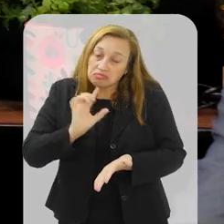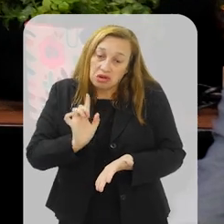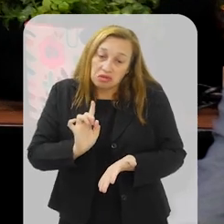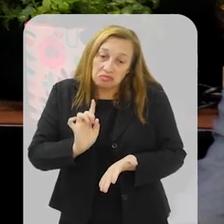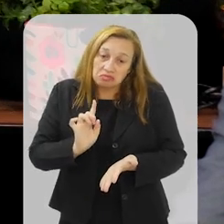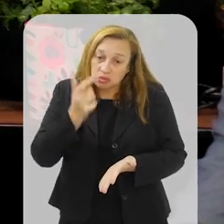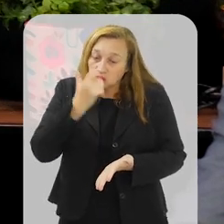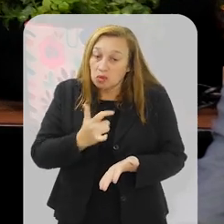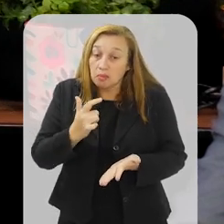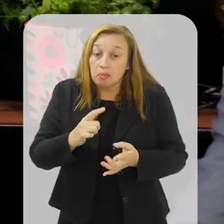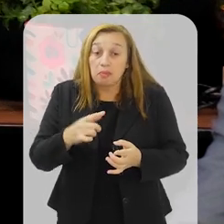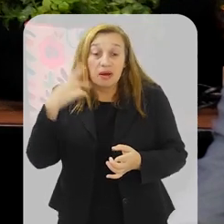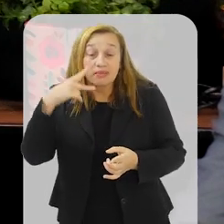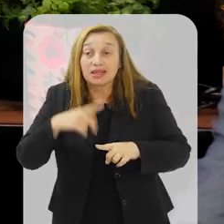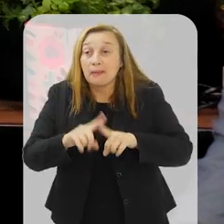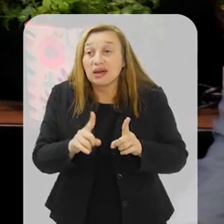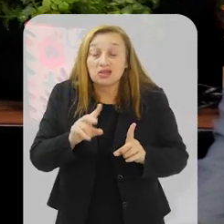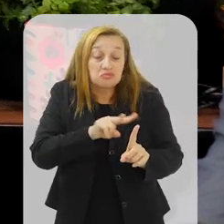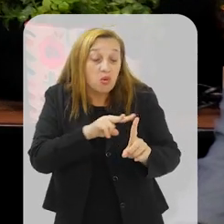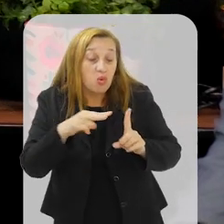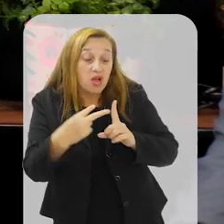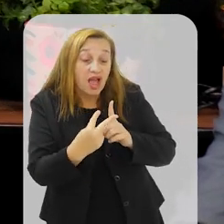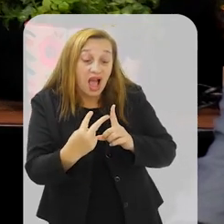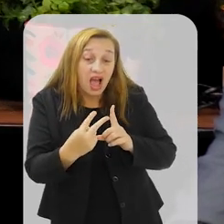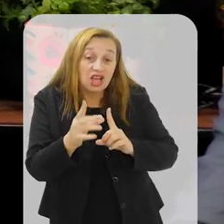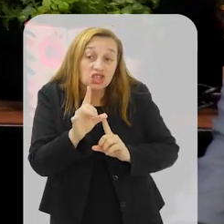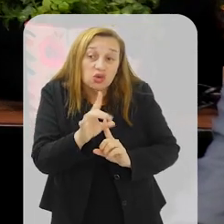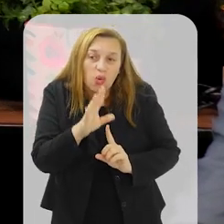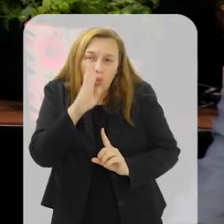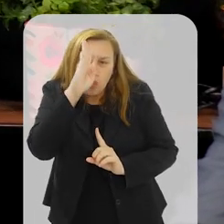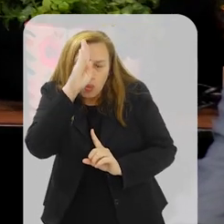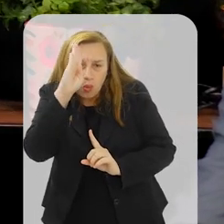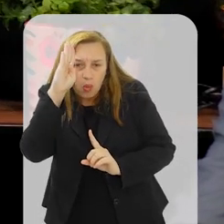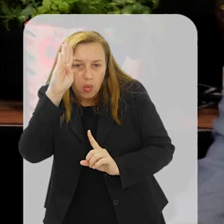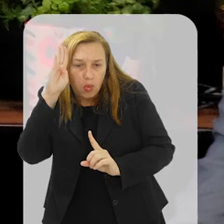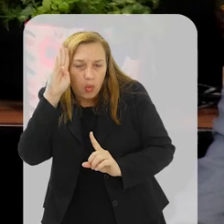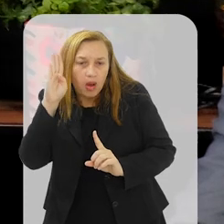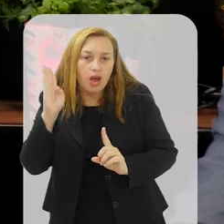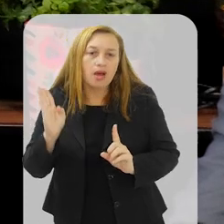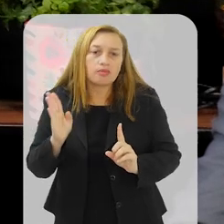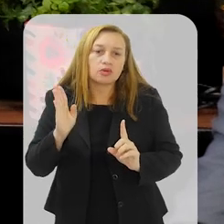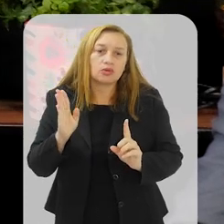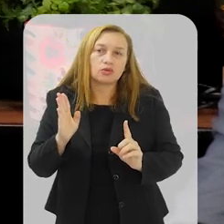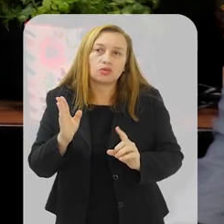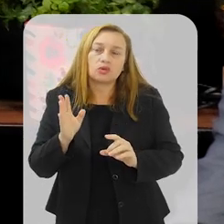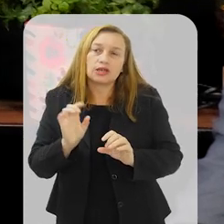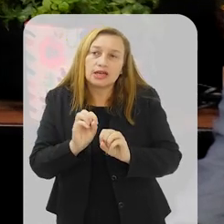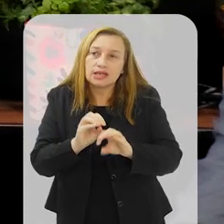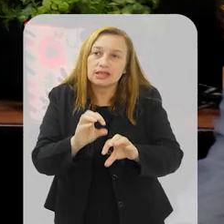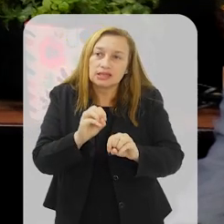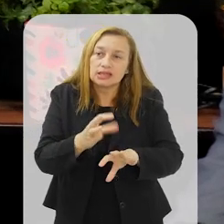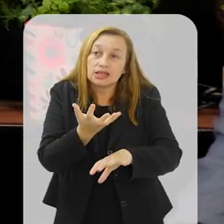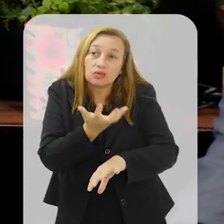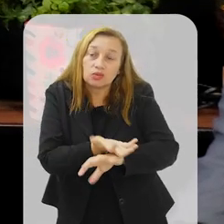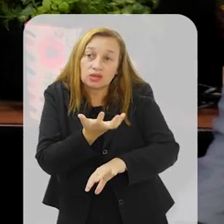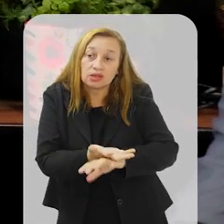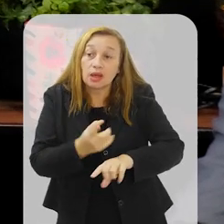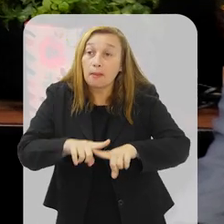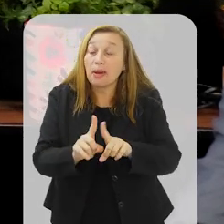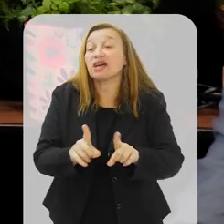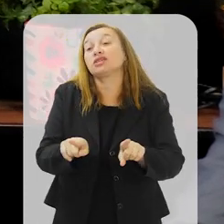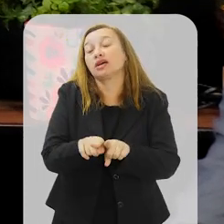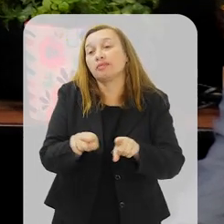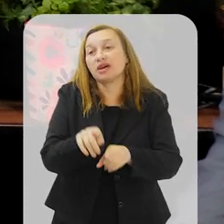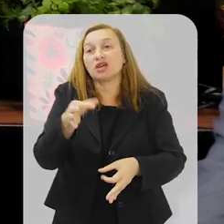ao meu olhar talvez eh não só um olhar acadêmico né de quem leciona a disciplina mas também de